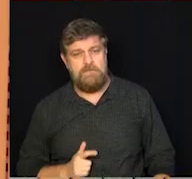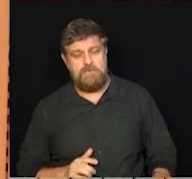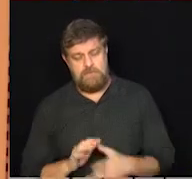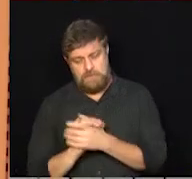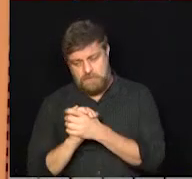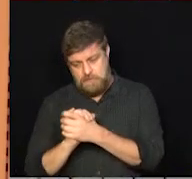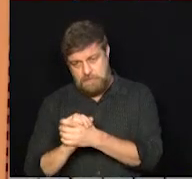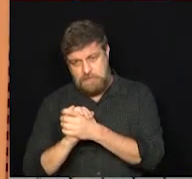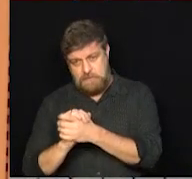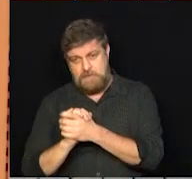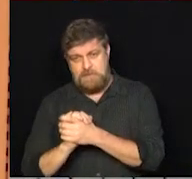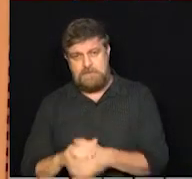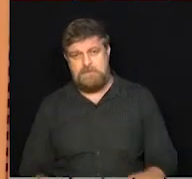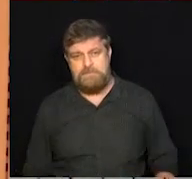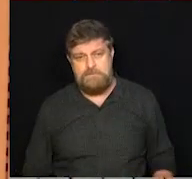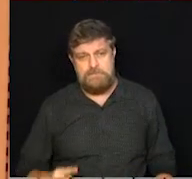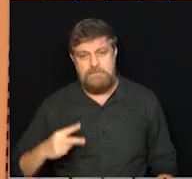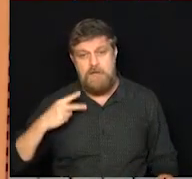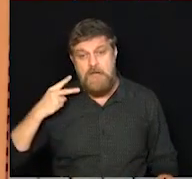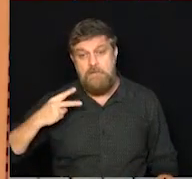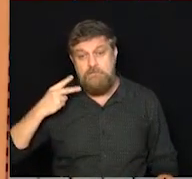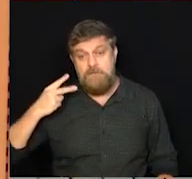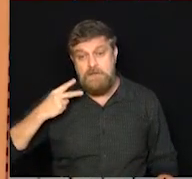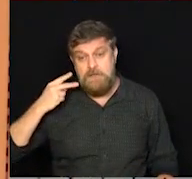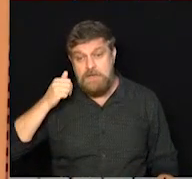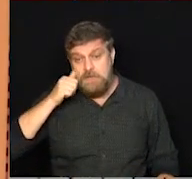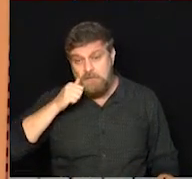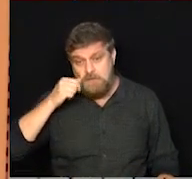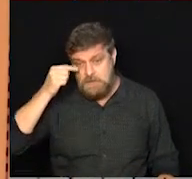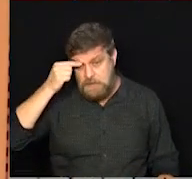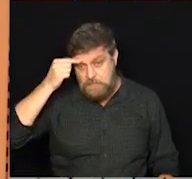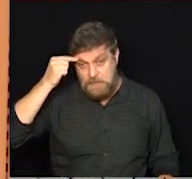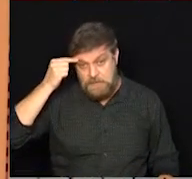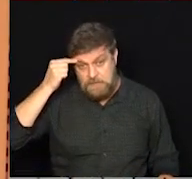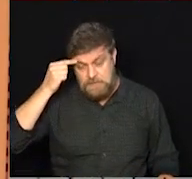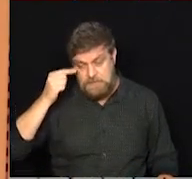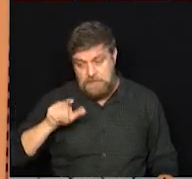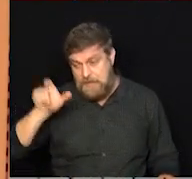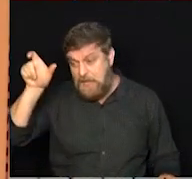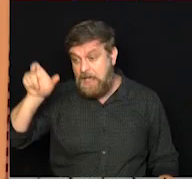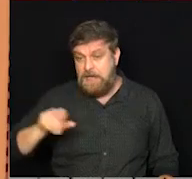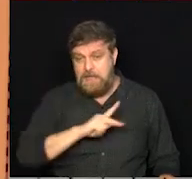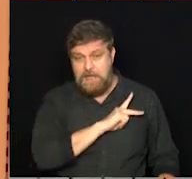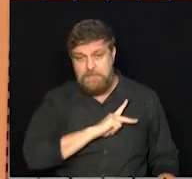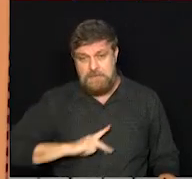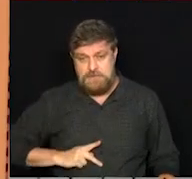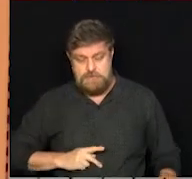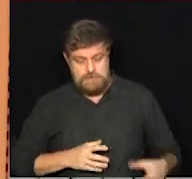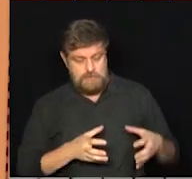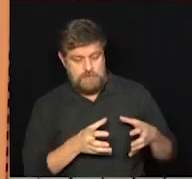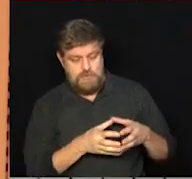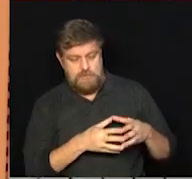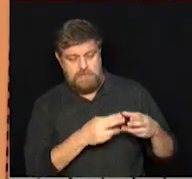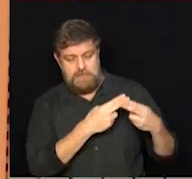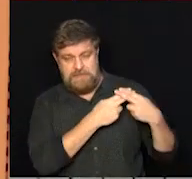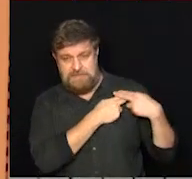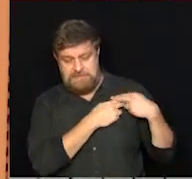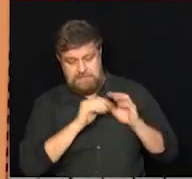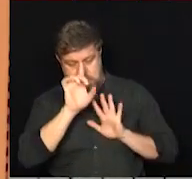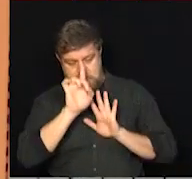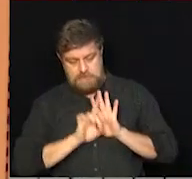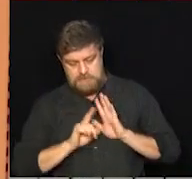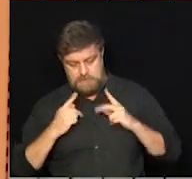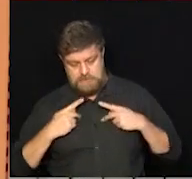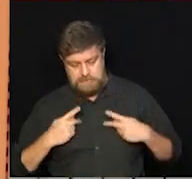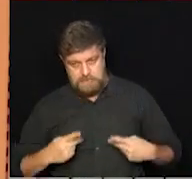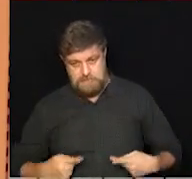saudação da vereadora Paola Miguel que a presidência Presidenta da comissão de direitos